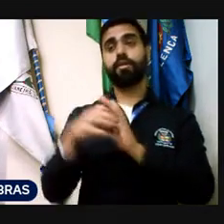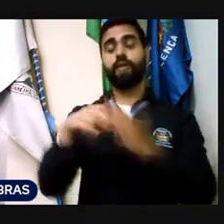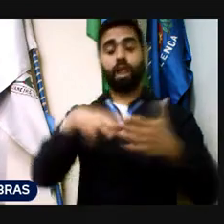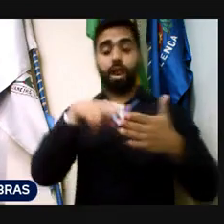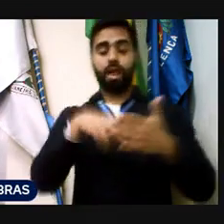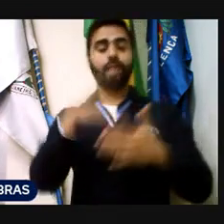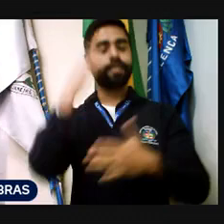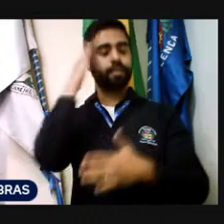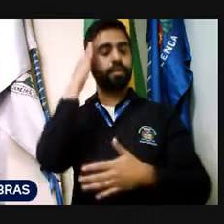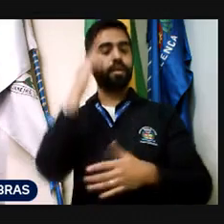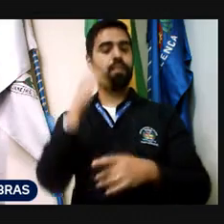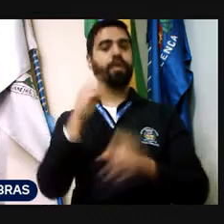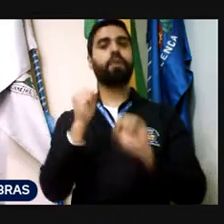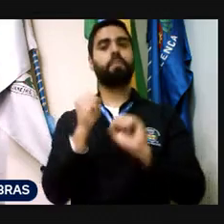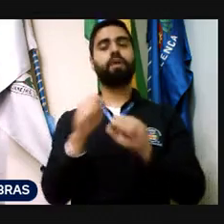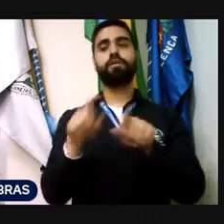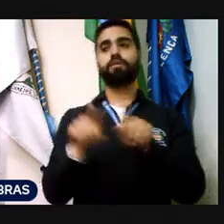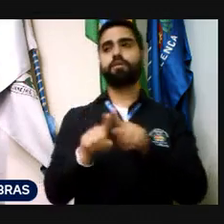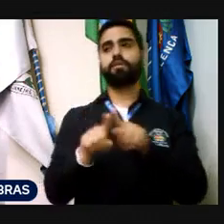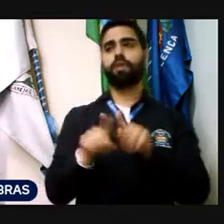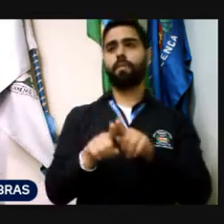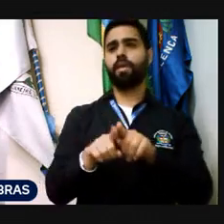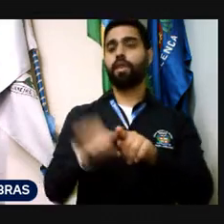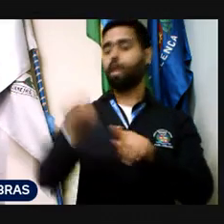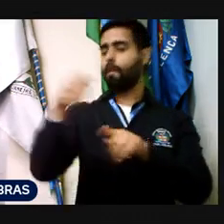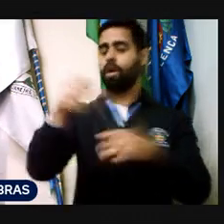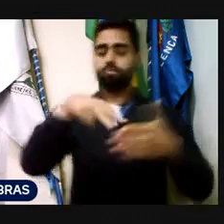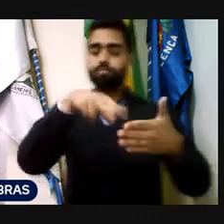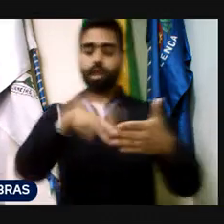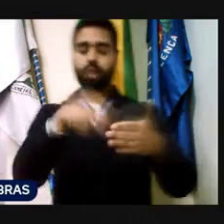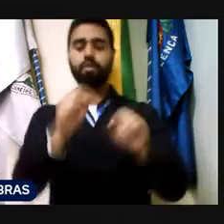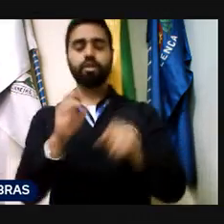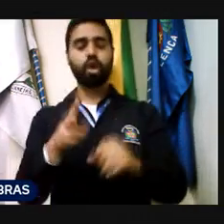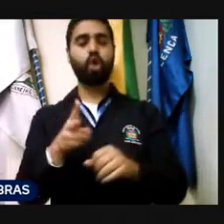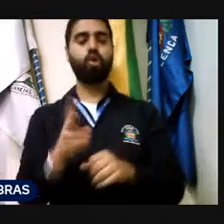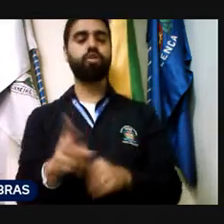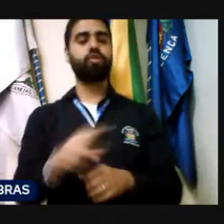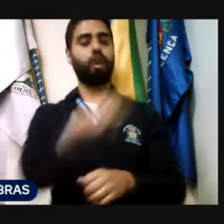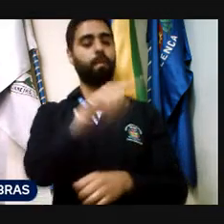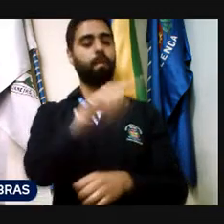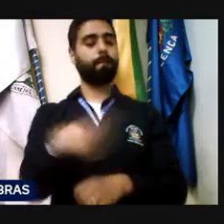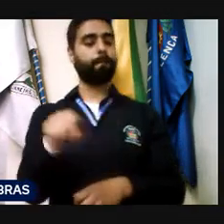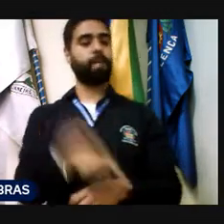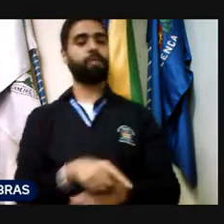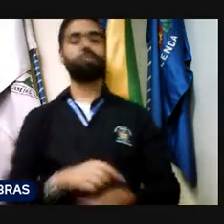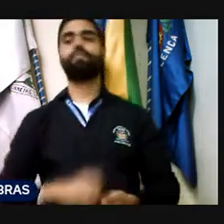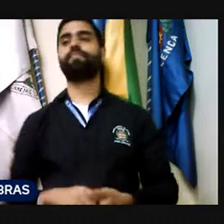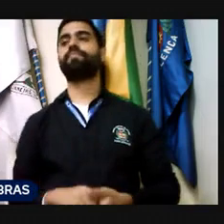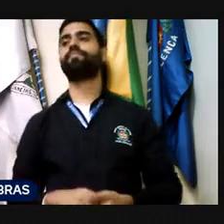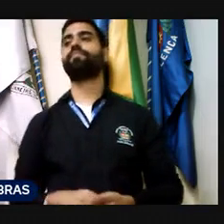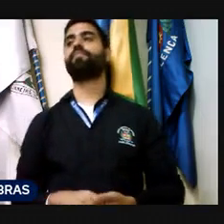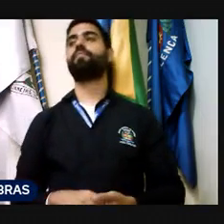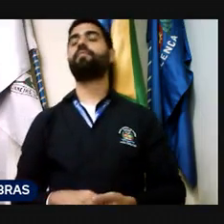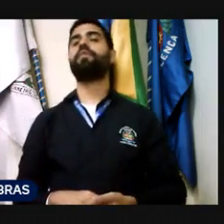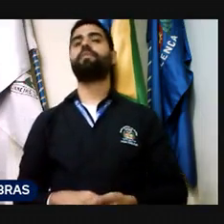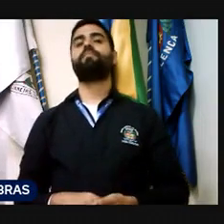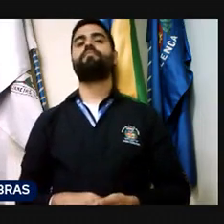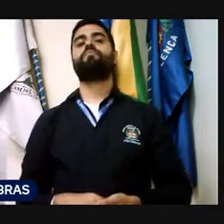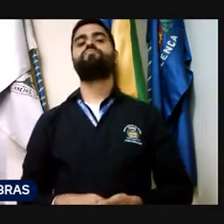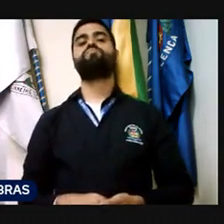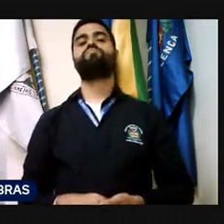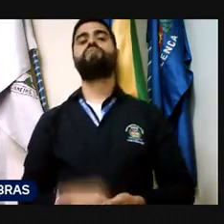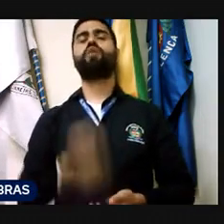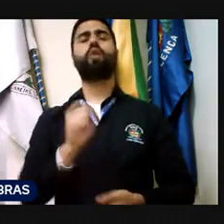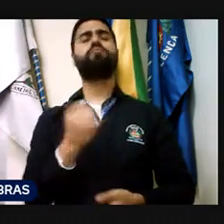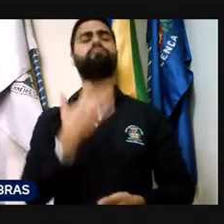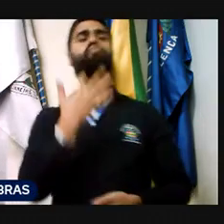apreciação, para que, havendo aqui a essência de Vossas Excelências, seja mantido presente. Cuida-se, como se vê, de norma que reconhece